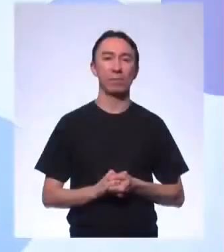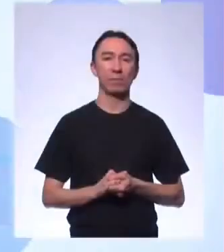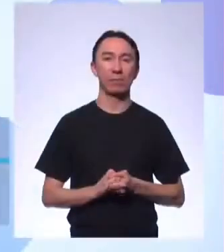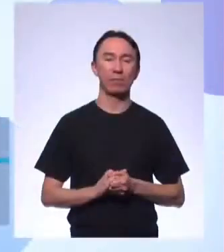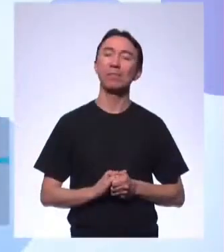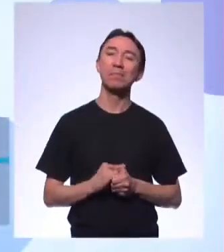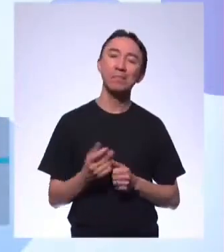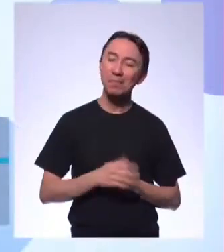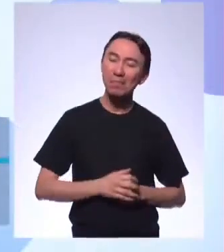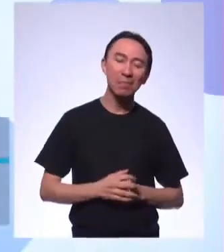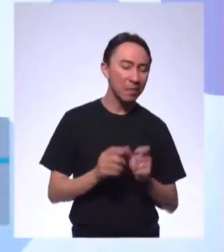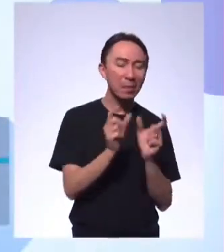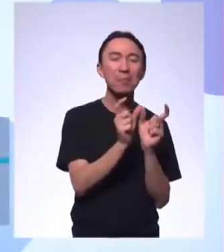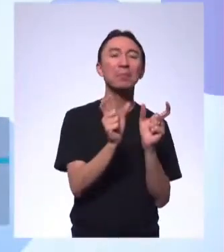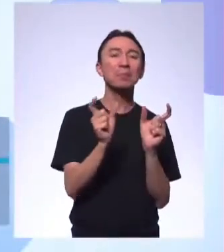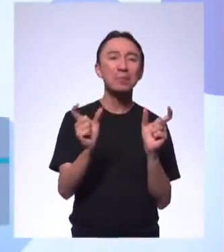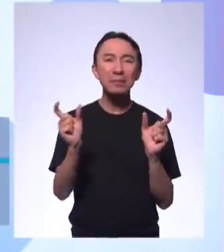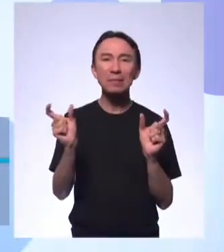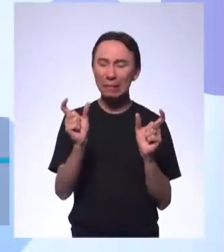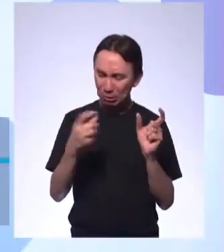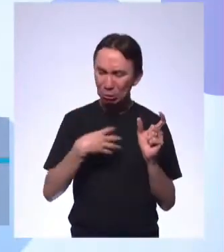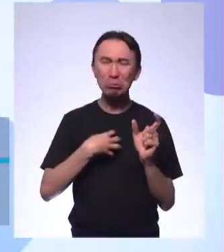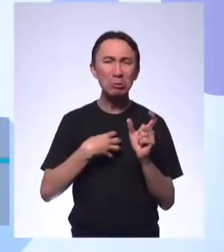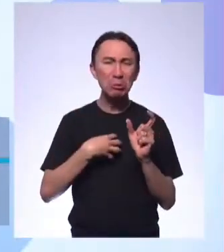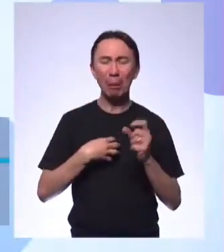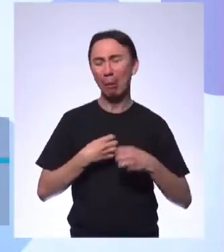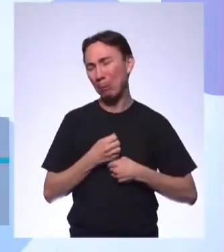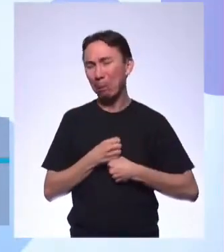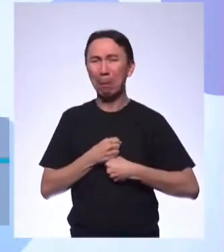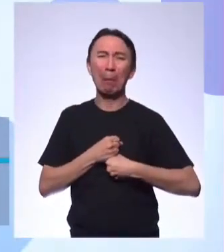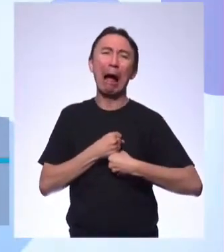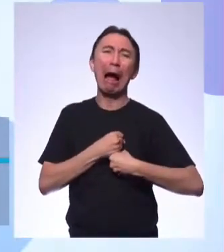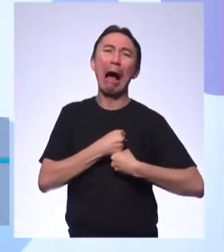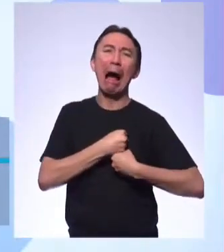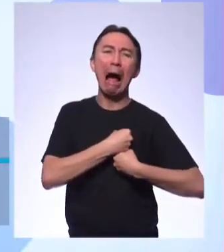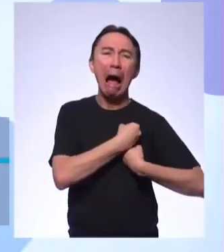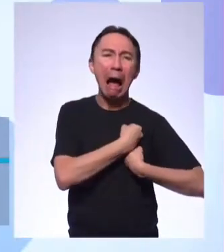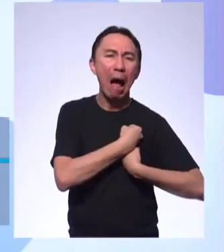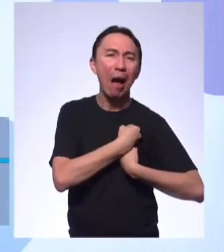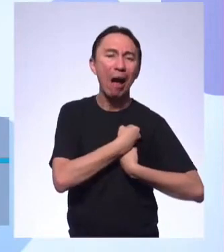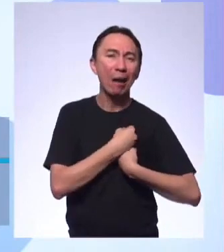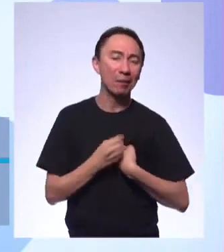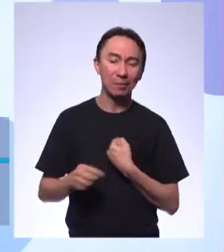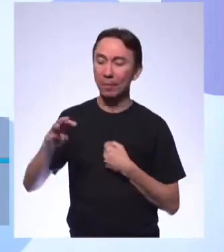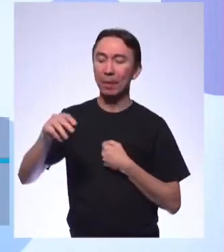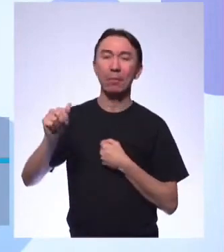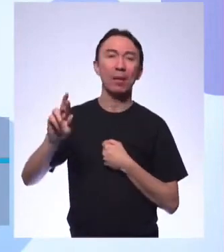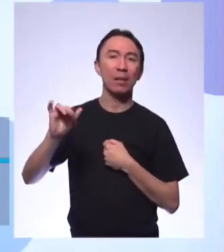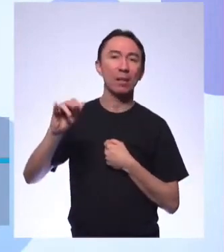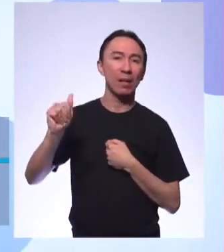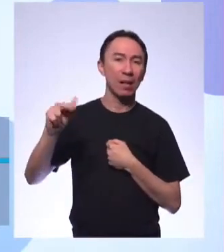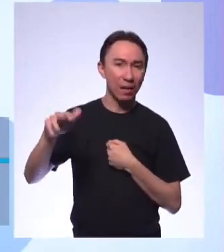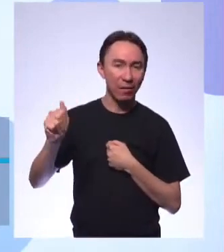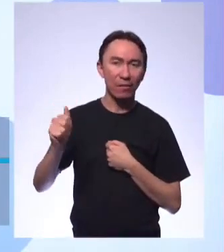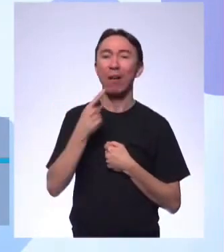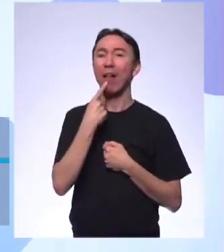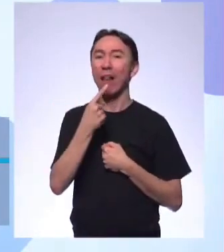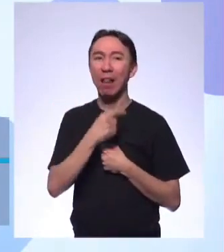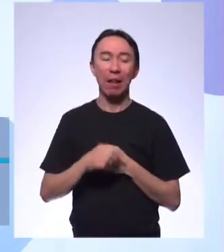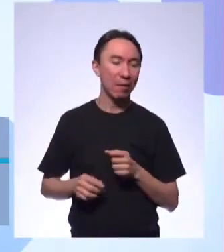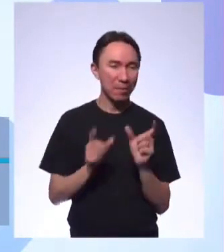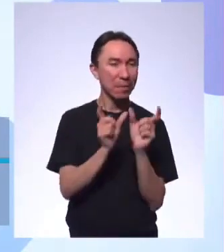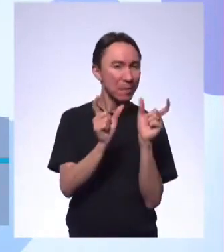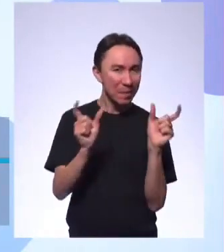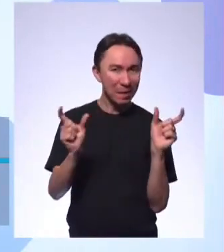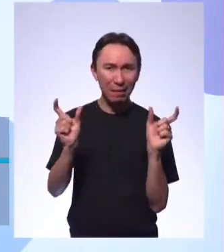Quais expressões intensificam o sentimento de lamúria no poema, né? A Mariana diz, quebrando as mágoas,